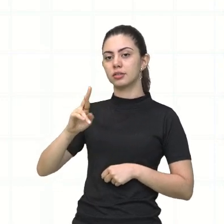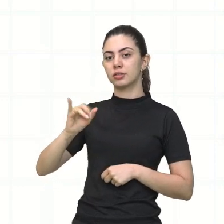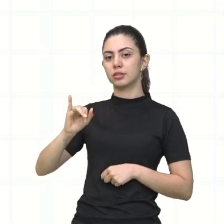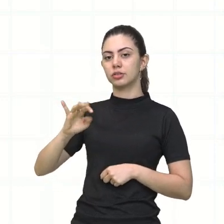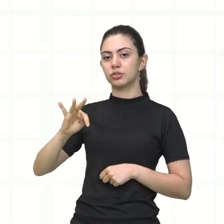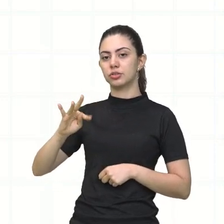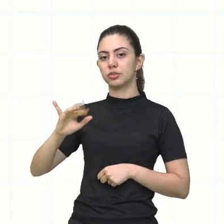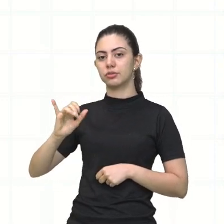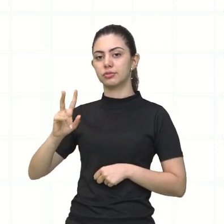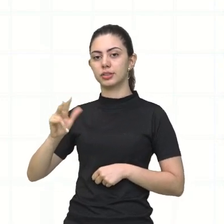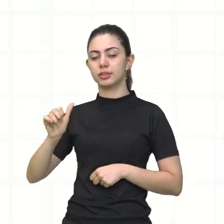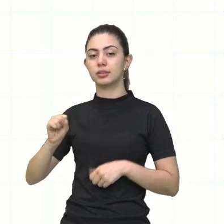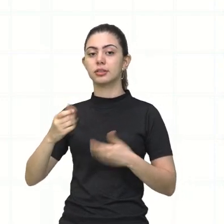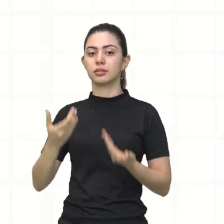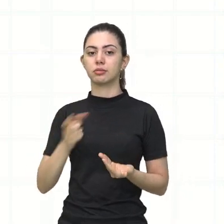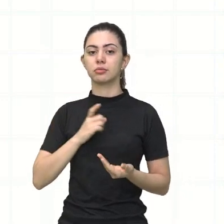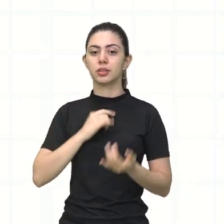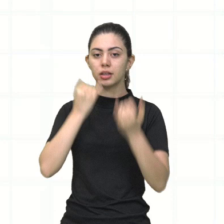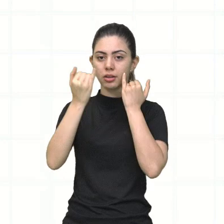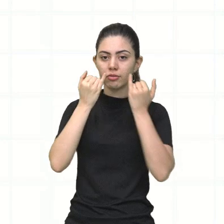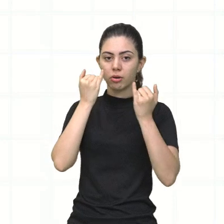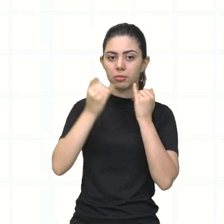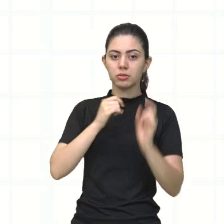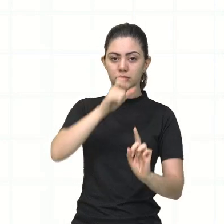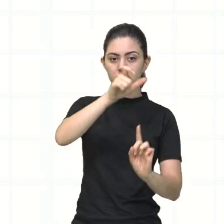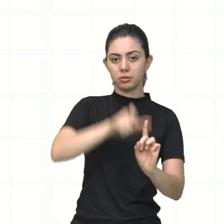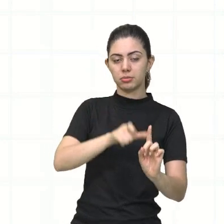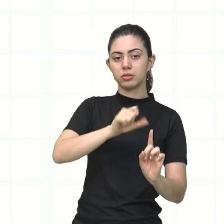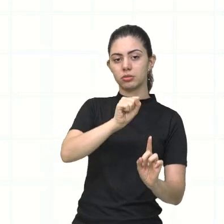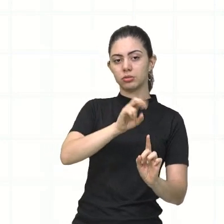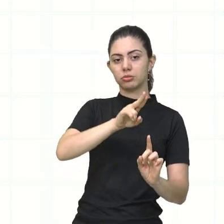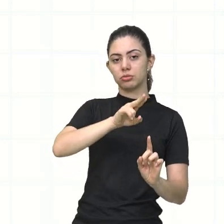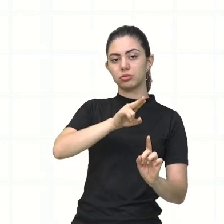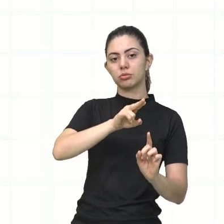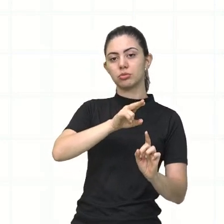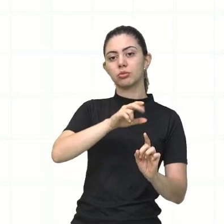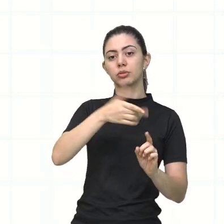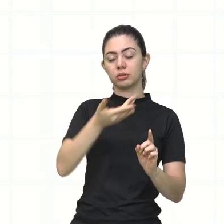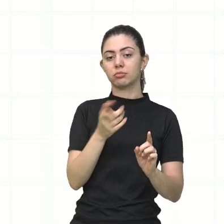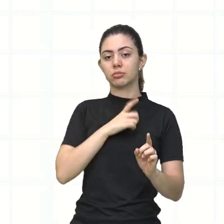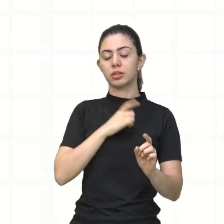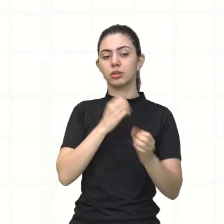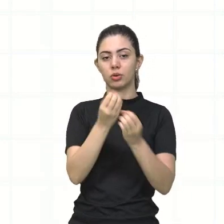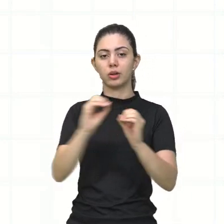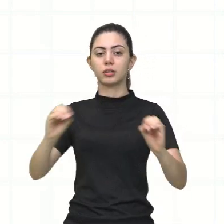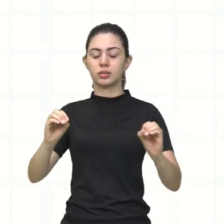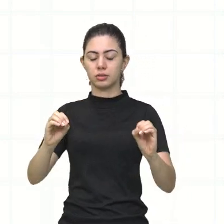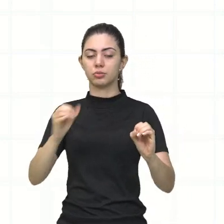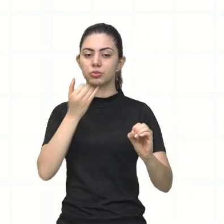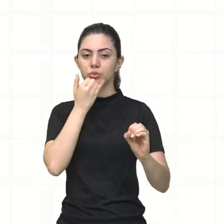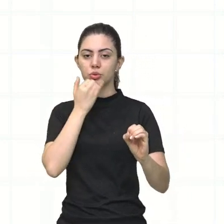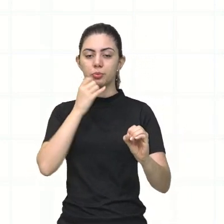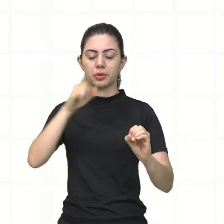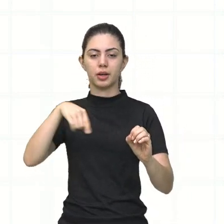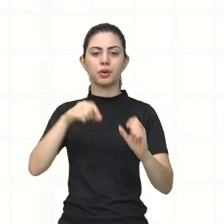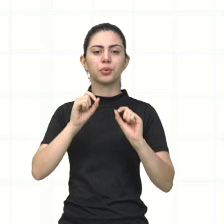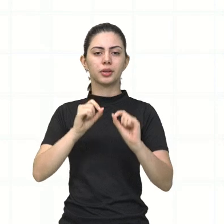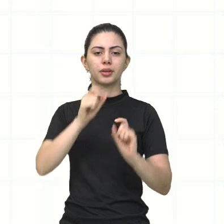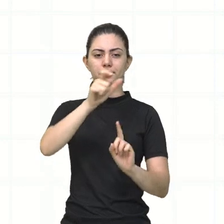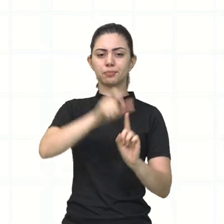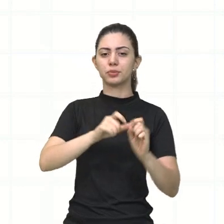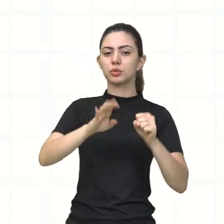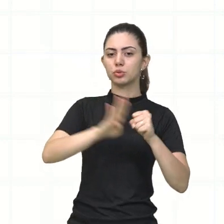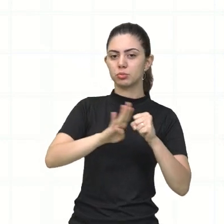Então, informações essenciais porque dá uma característica sobre o substantivo, desculpa, que modificam. Então, restringe